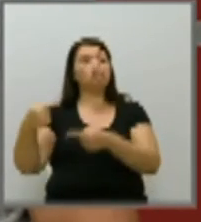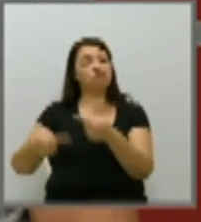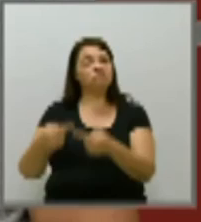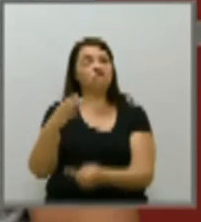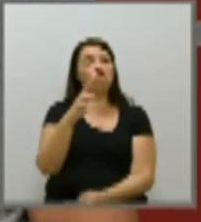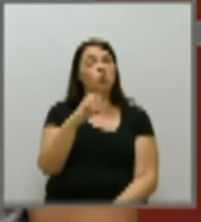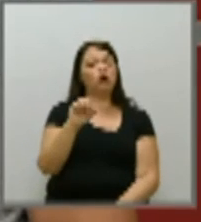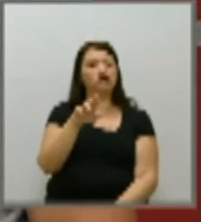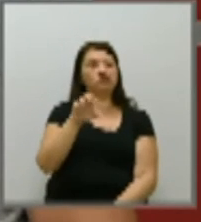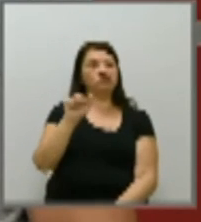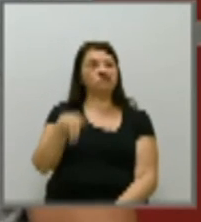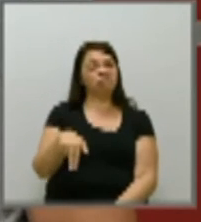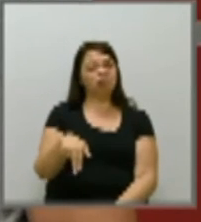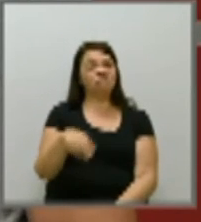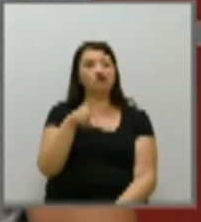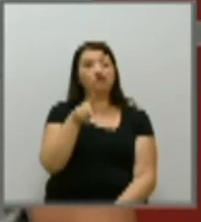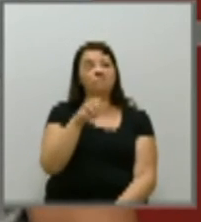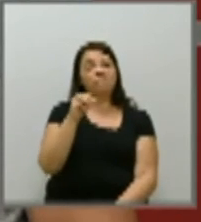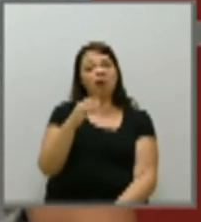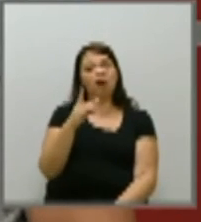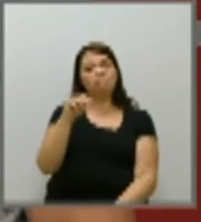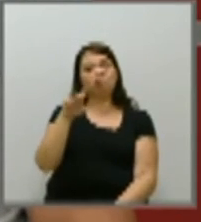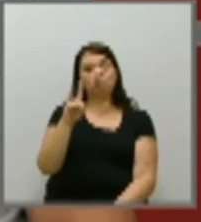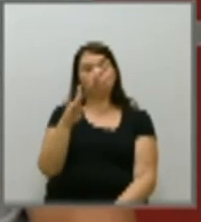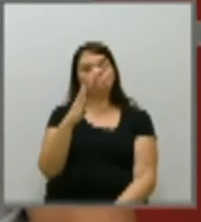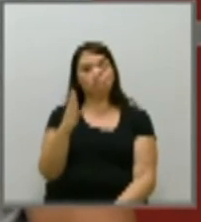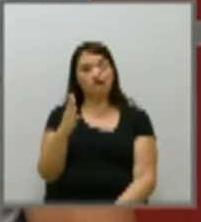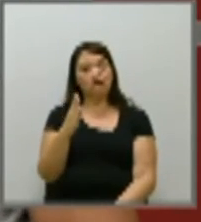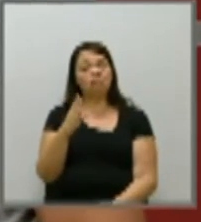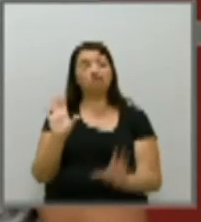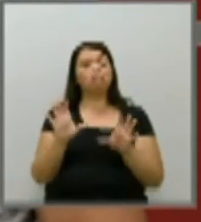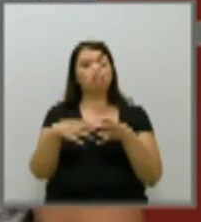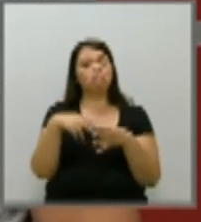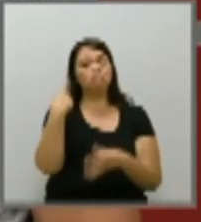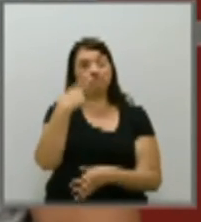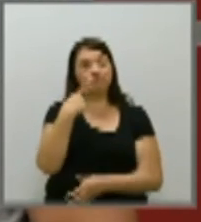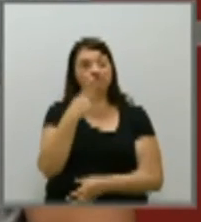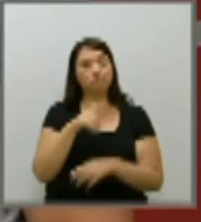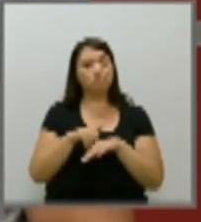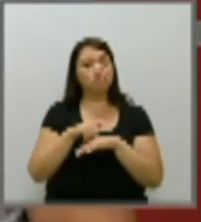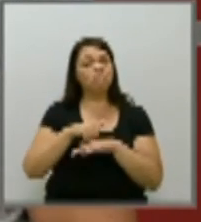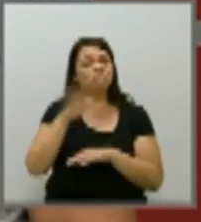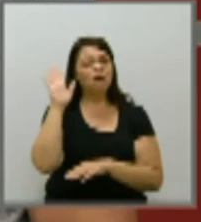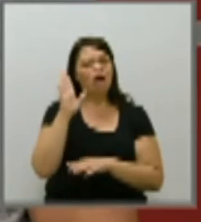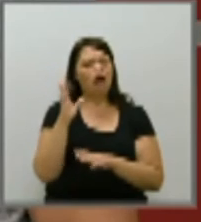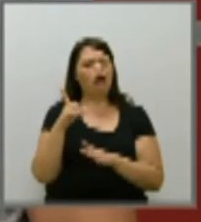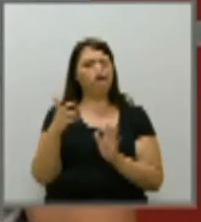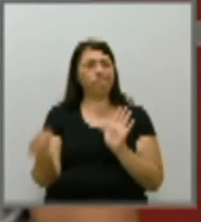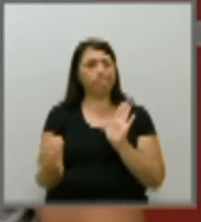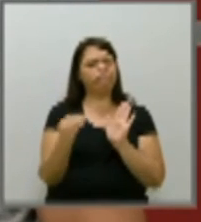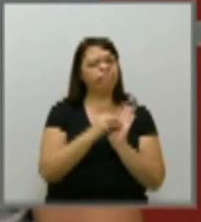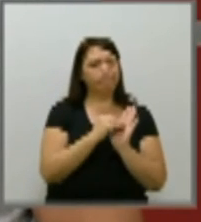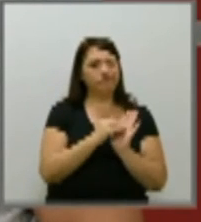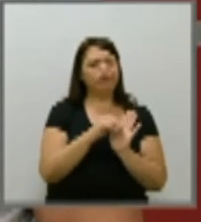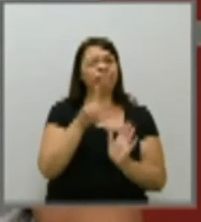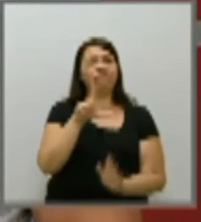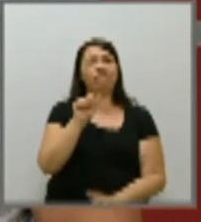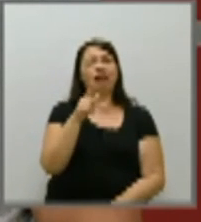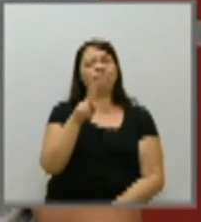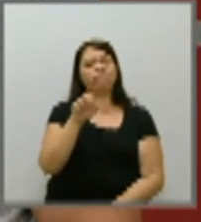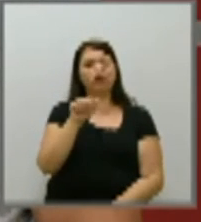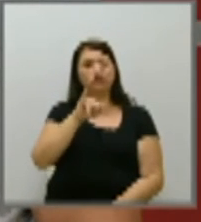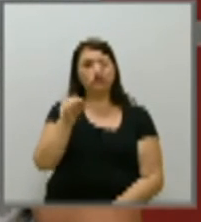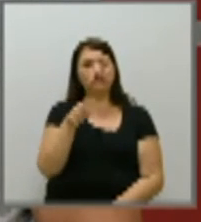é um dos partidos mais citados no Brasil em todos os grandes esquemas de corrupção, na Lava Jato, na questão da Petrobras.